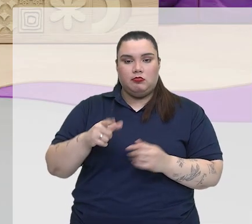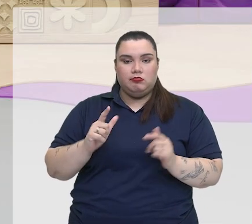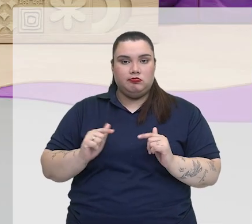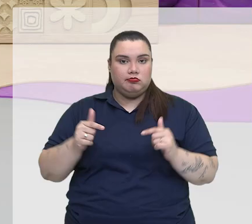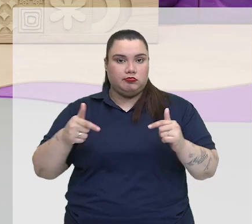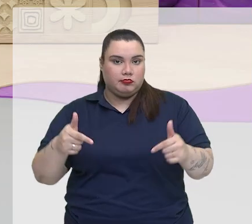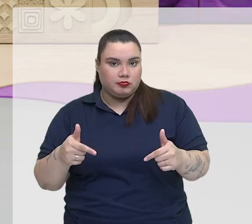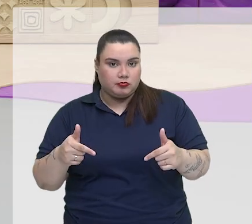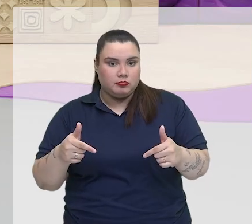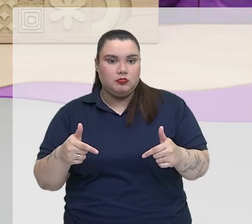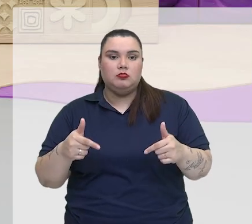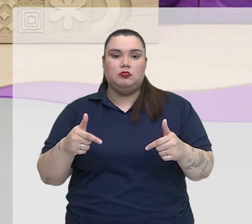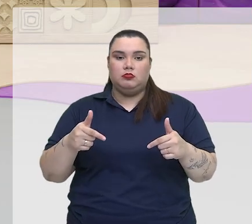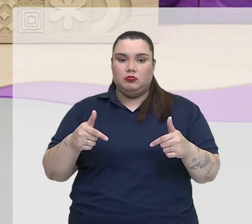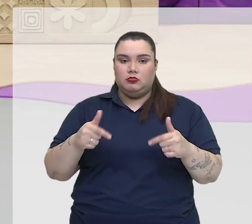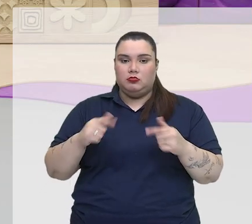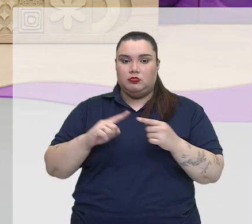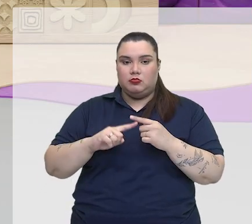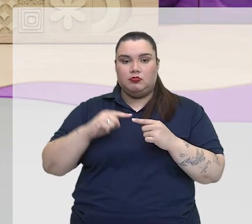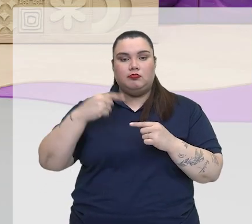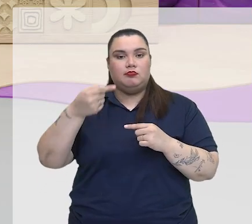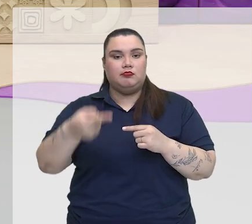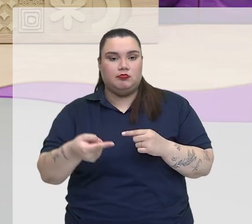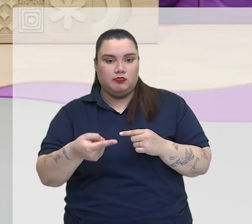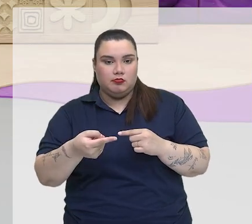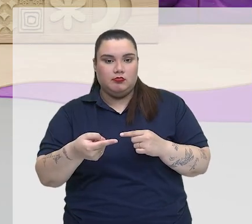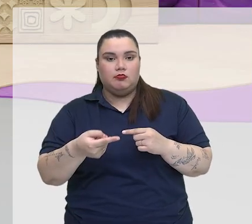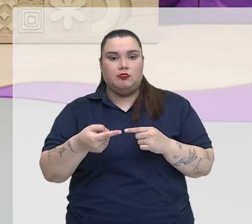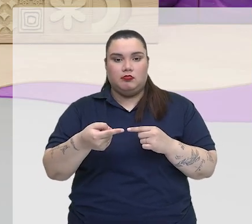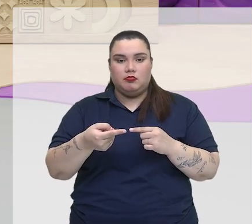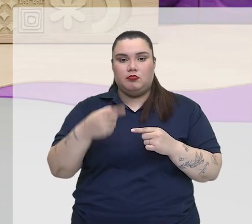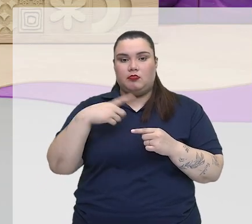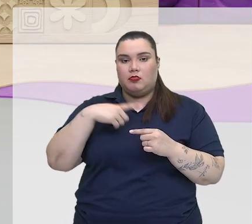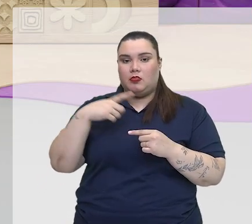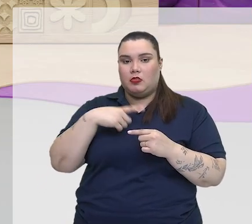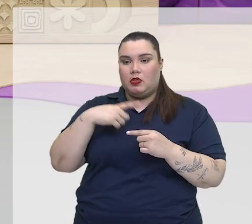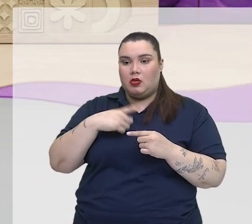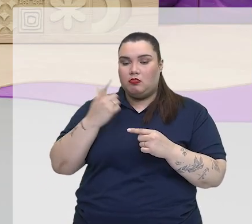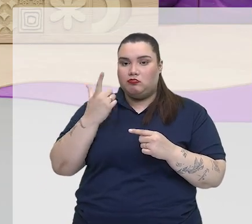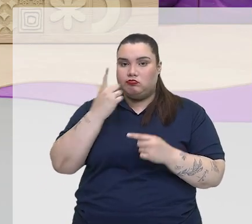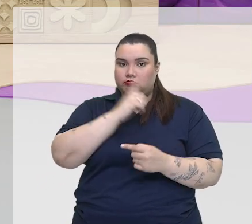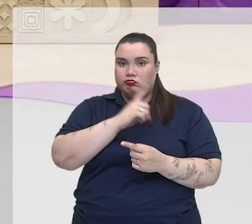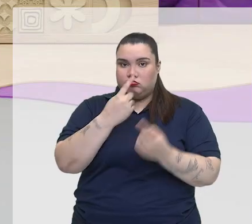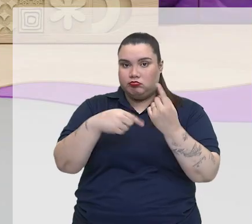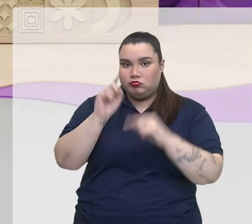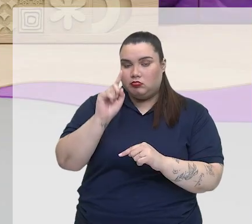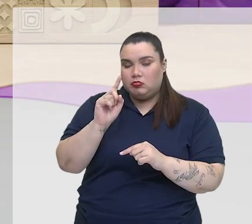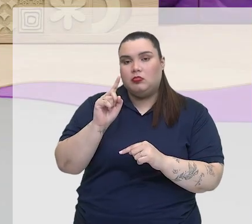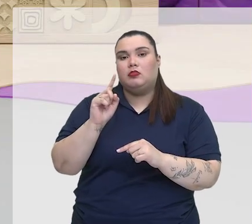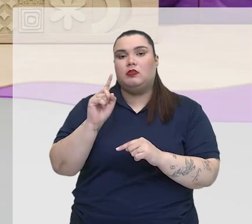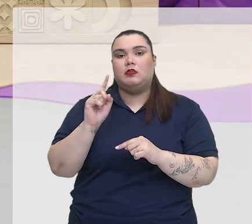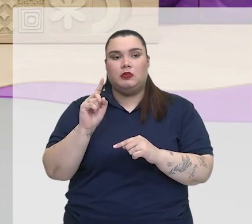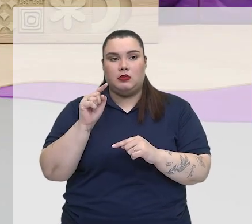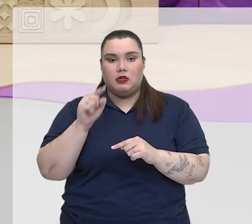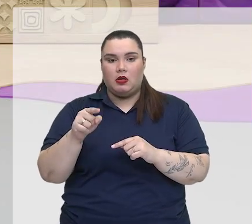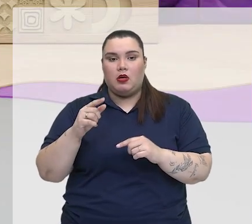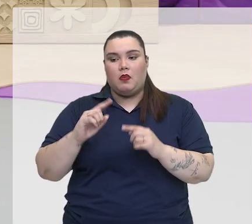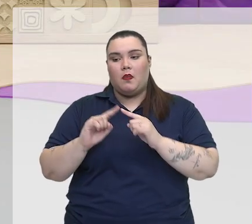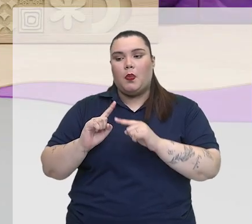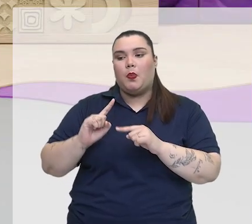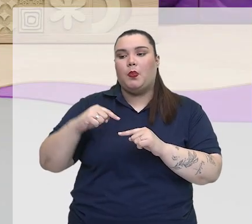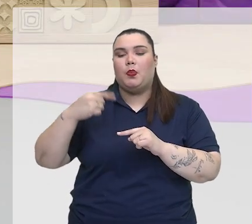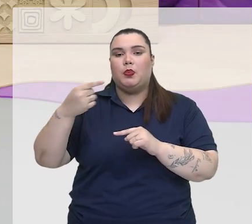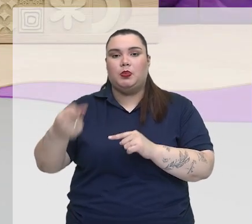essa tarefa e, claro, obtendo sucesso, através da setinha,